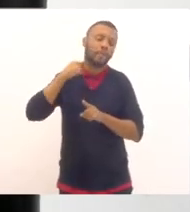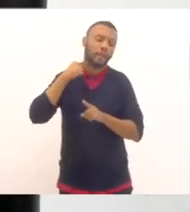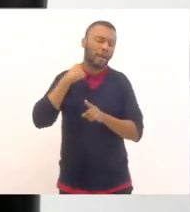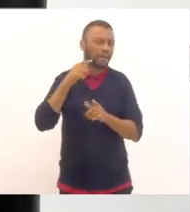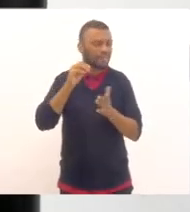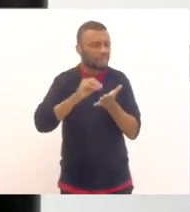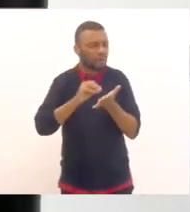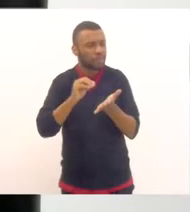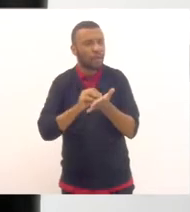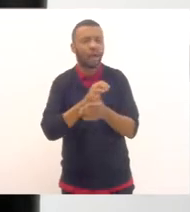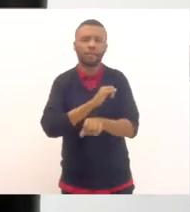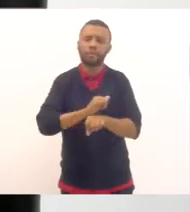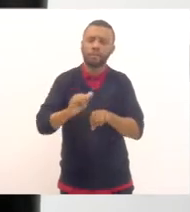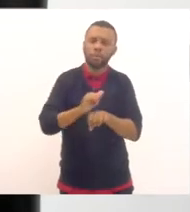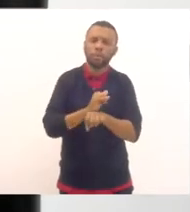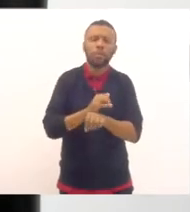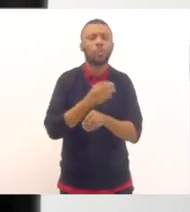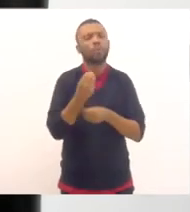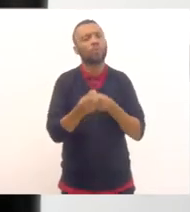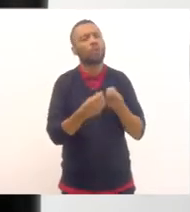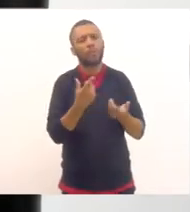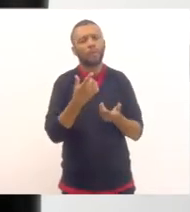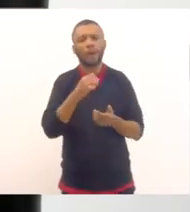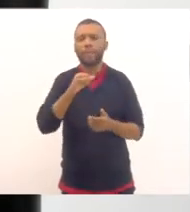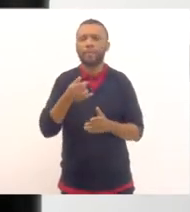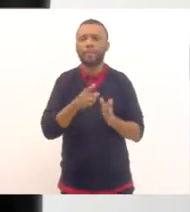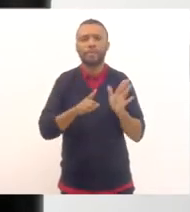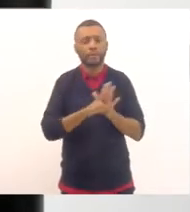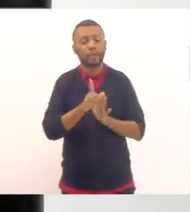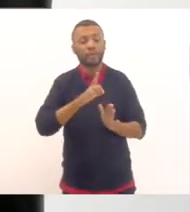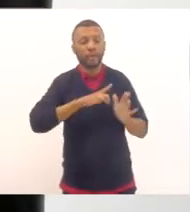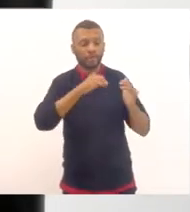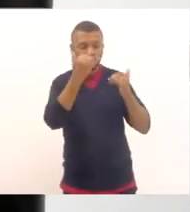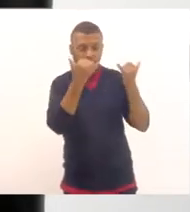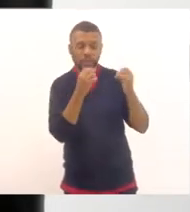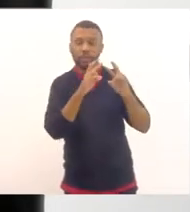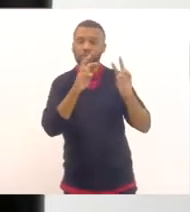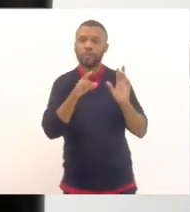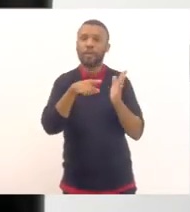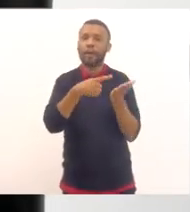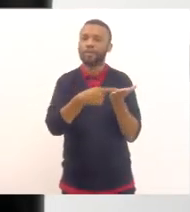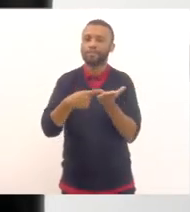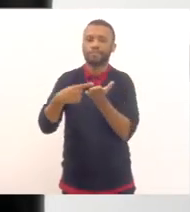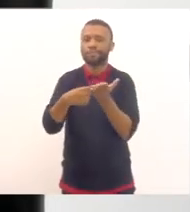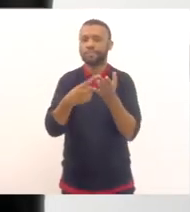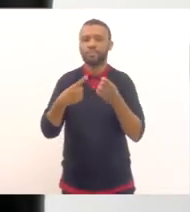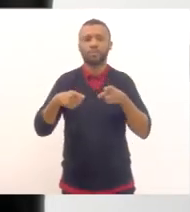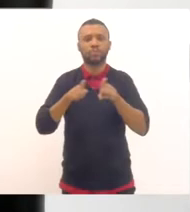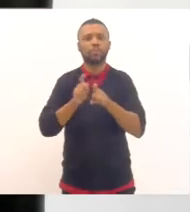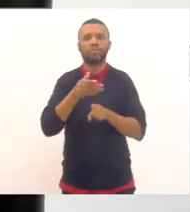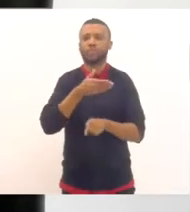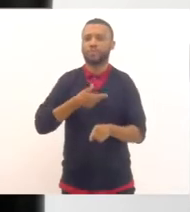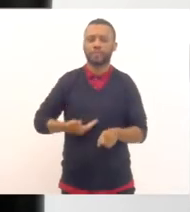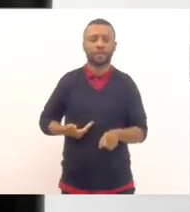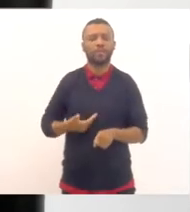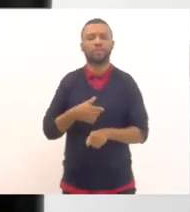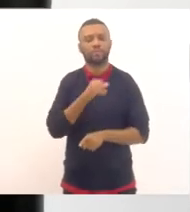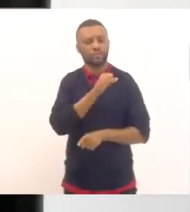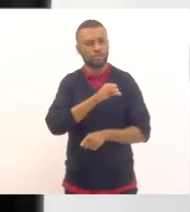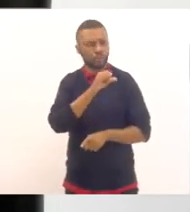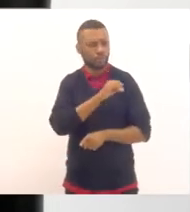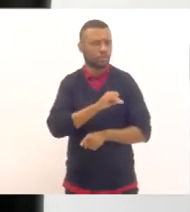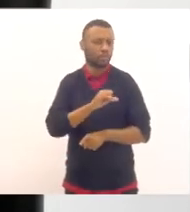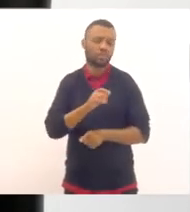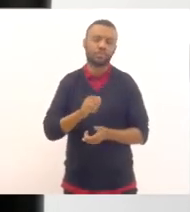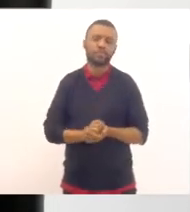no recurso aliado aproveito a ocasião para perguntar se tem informações atualizadas sobre as tratativas com o governo do estado a respeito de compensações